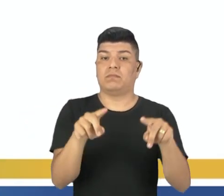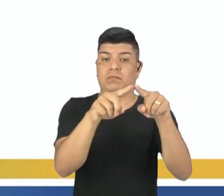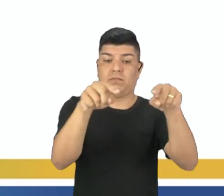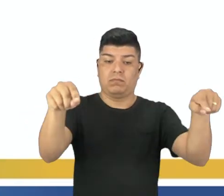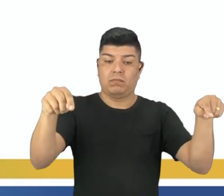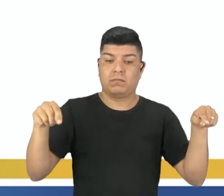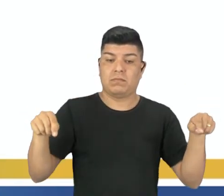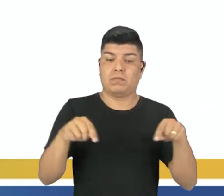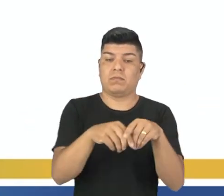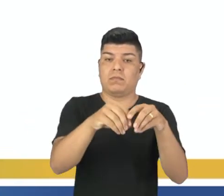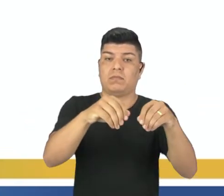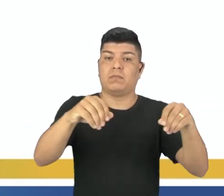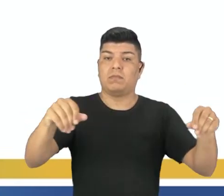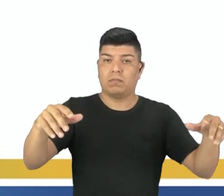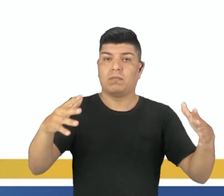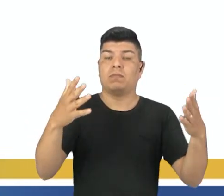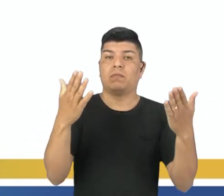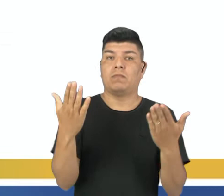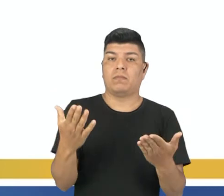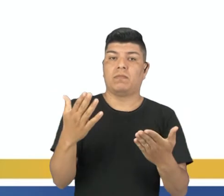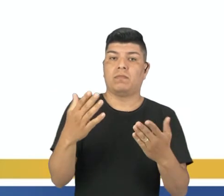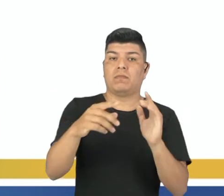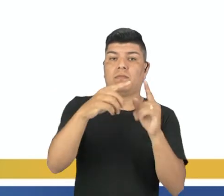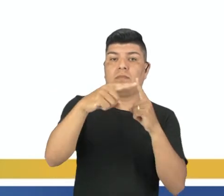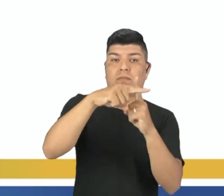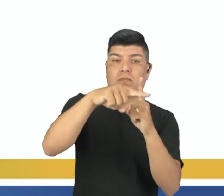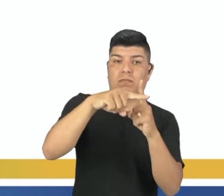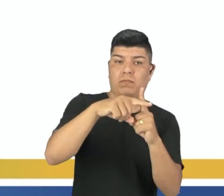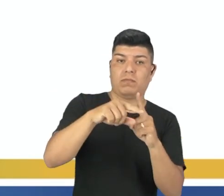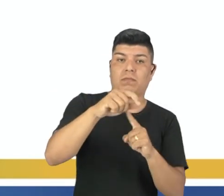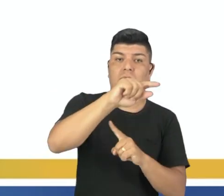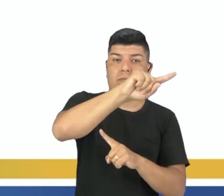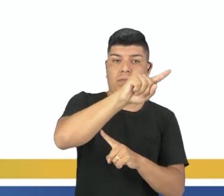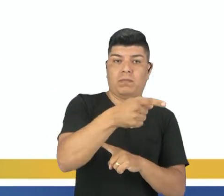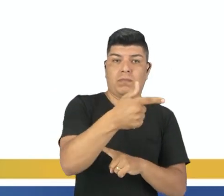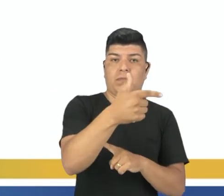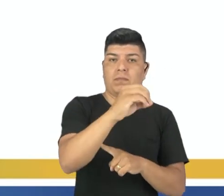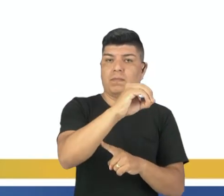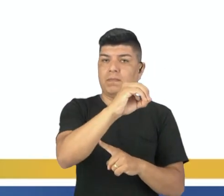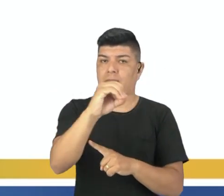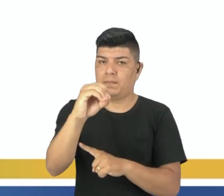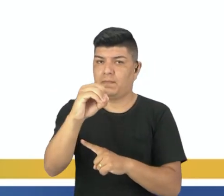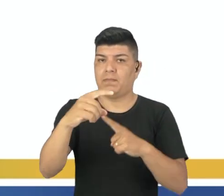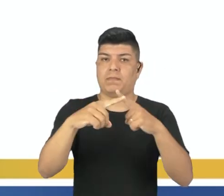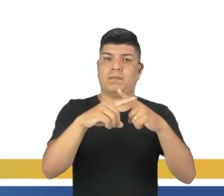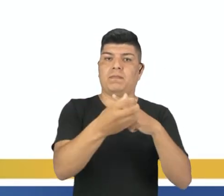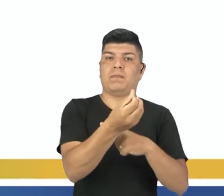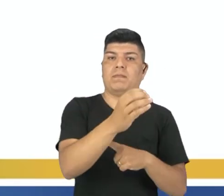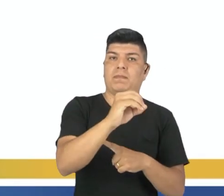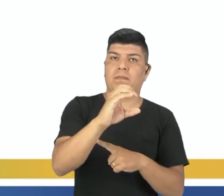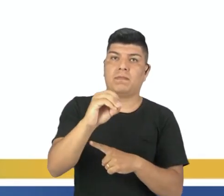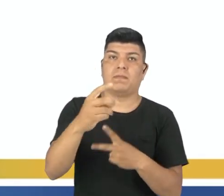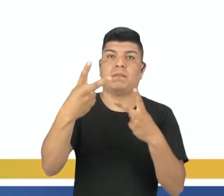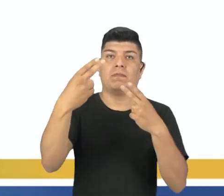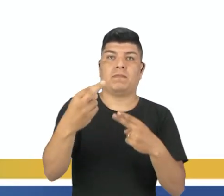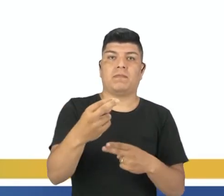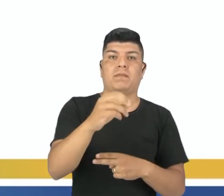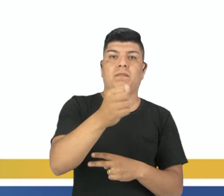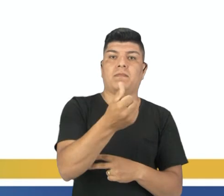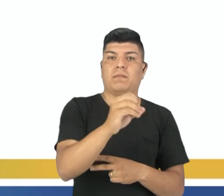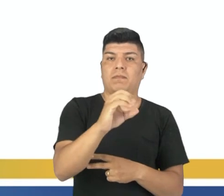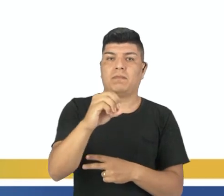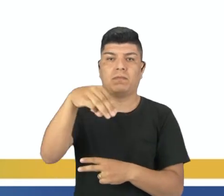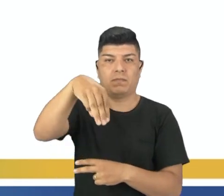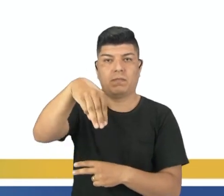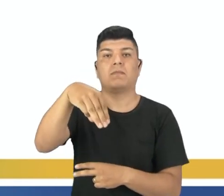gente vai ser o somatório dessas duas áreas certo 1200 mais 600 que é igual a 1.800 metros quadrados